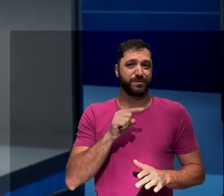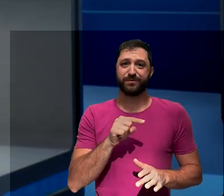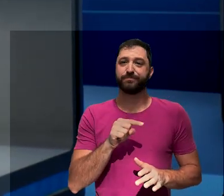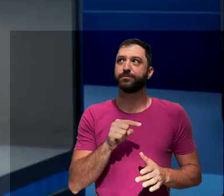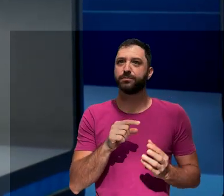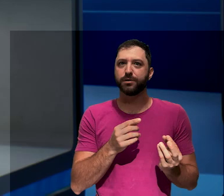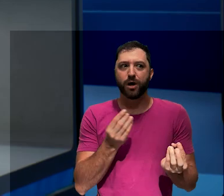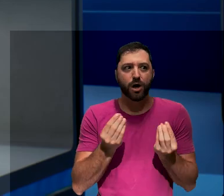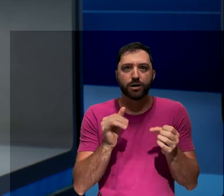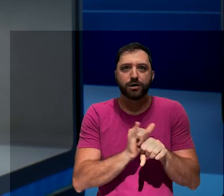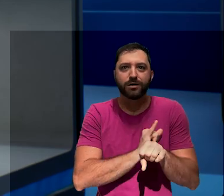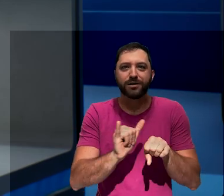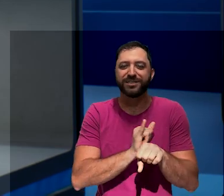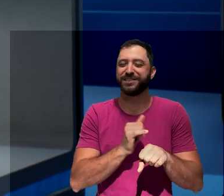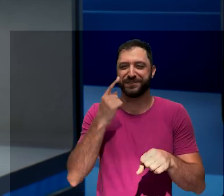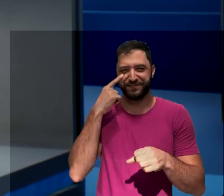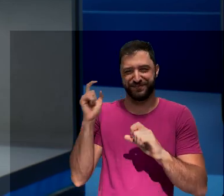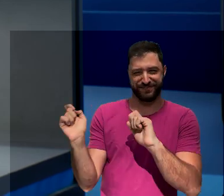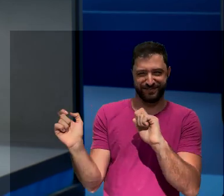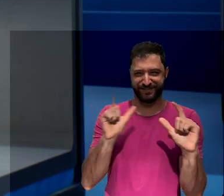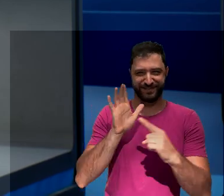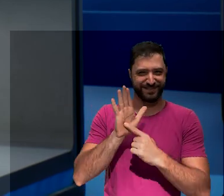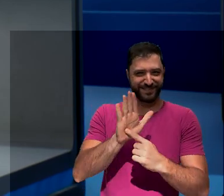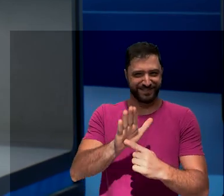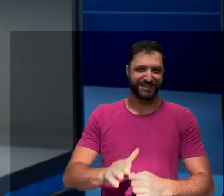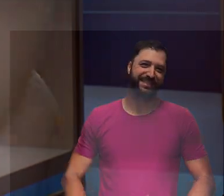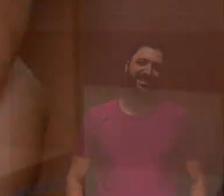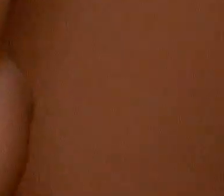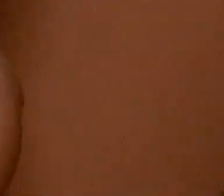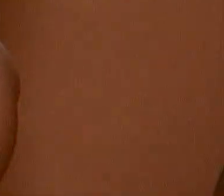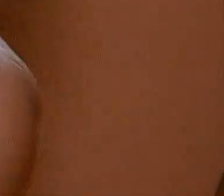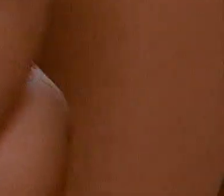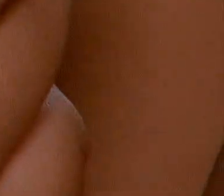escolha. Confira agora em nossa reportagem. Bora lá?